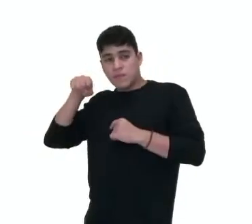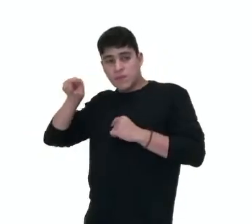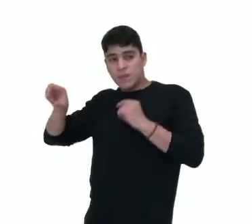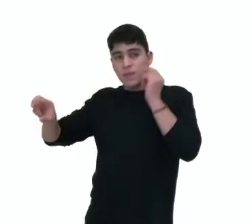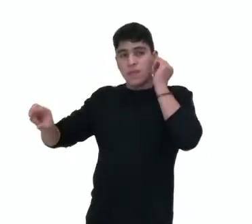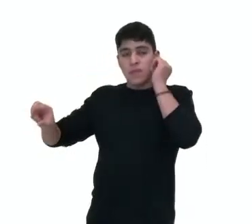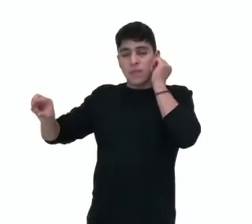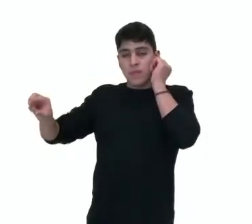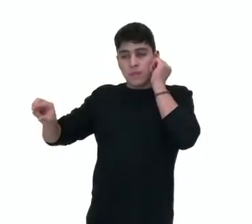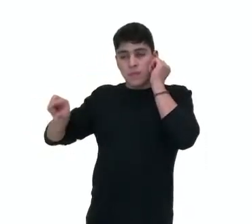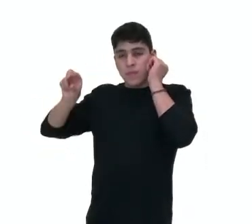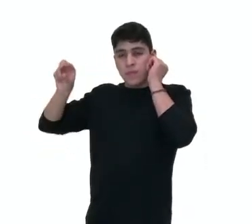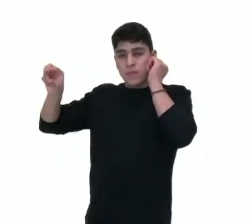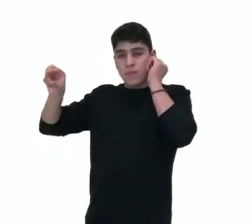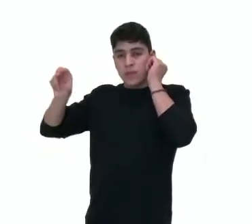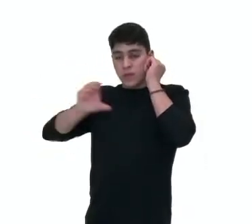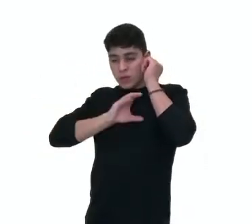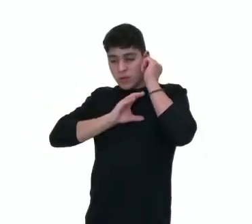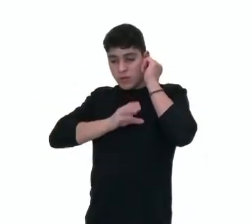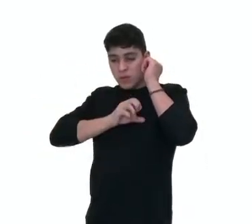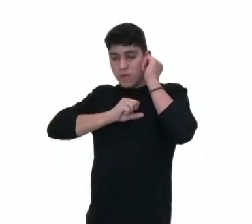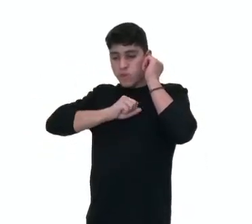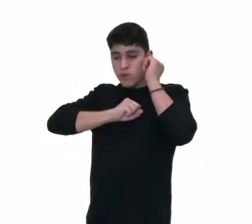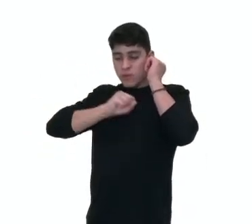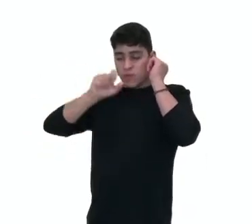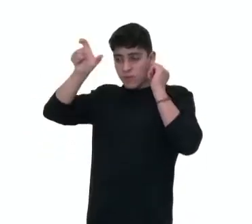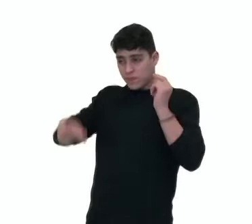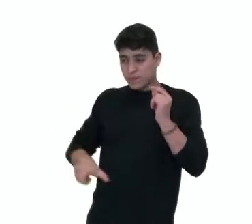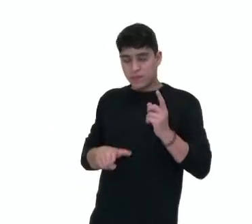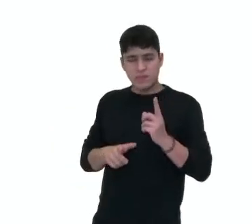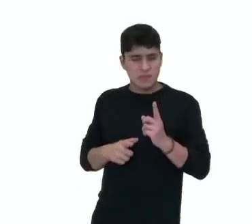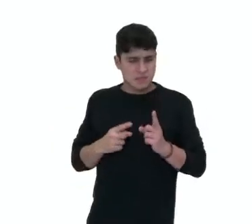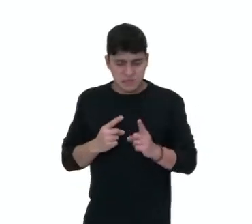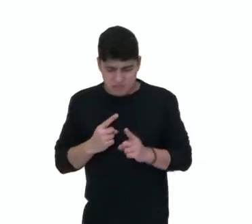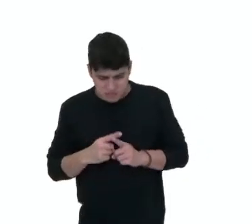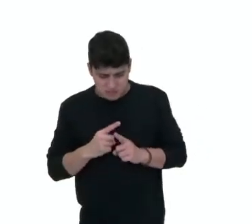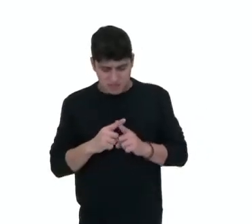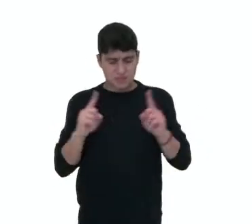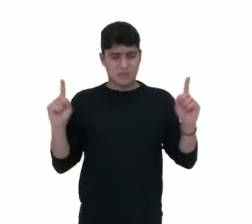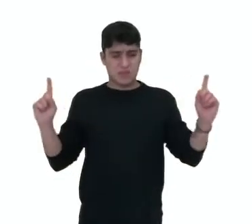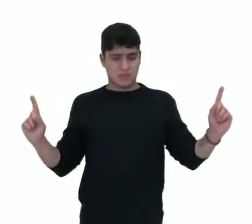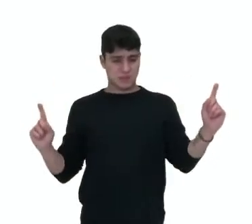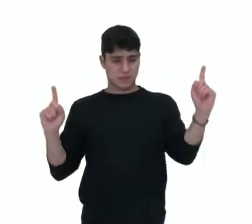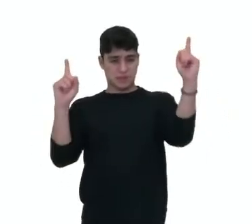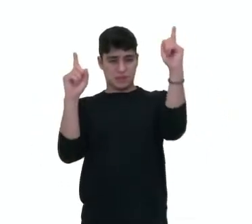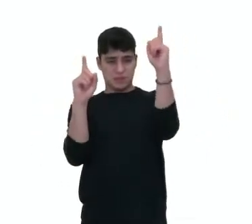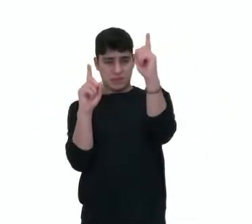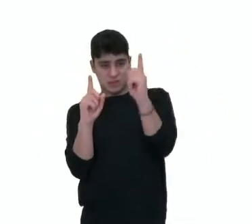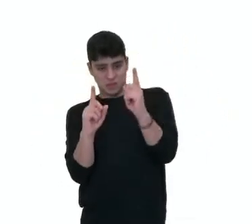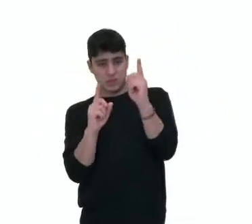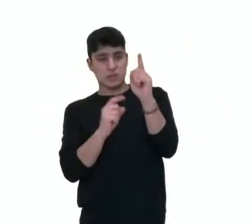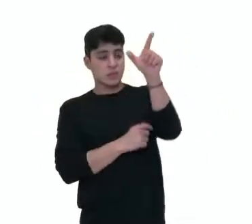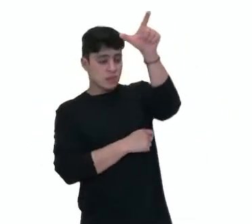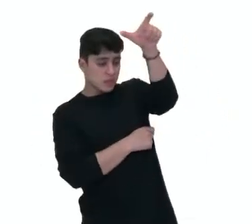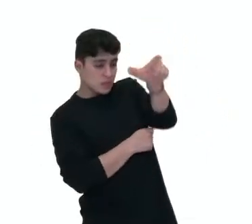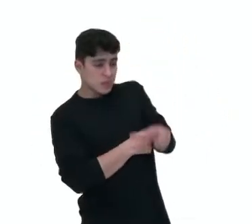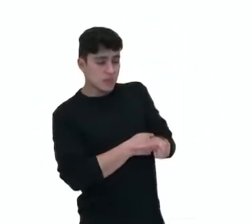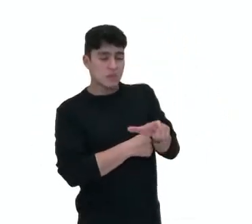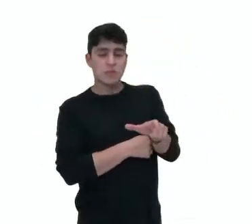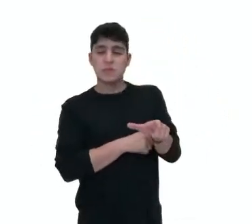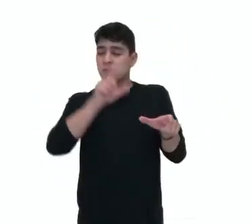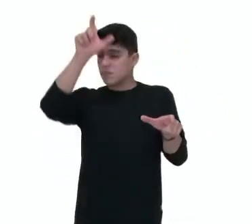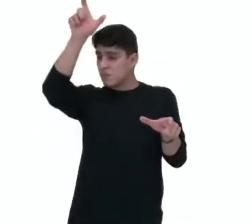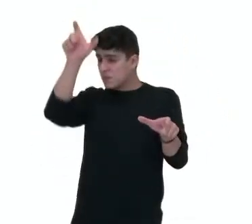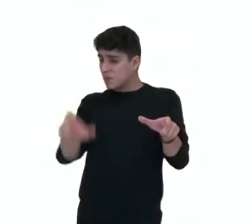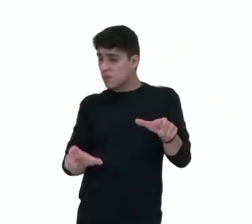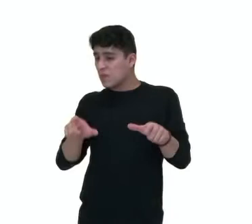dessa pessoa. Ou seja, por que é importante que esse homem aqui da imagem vá ao médico?